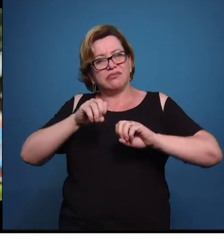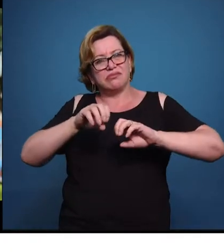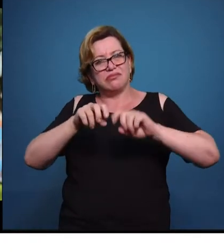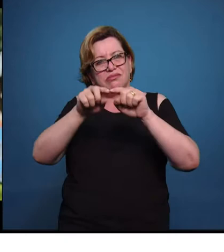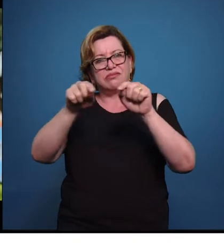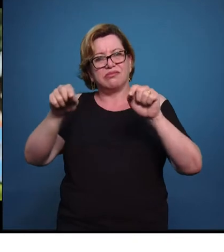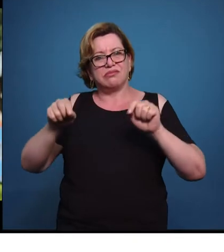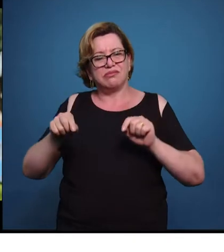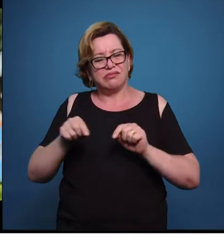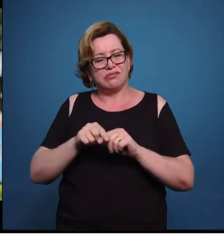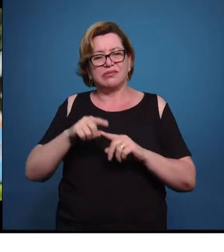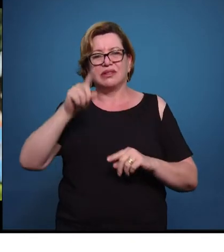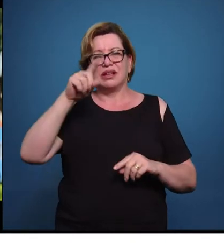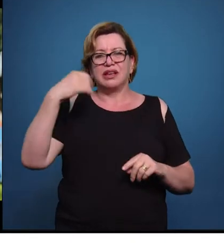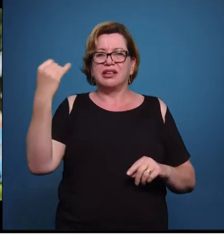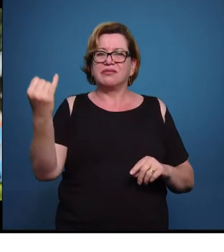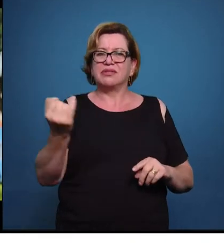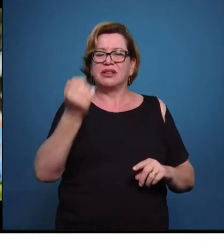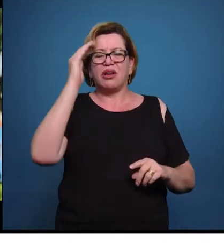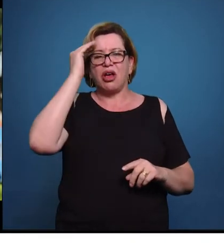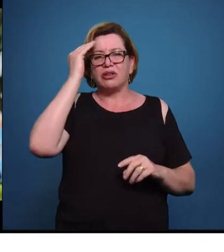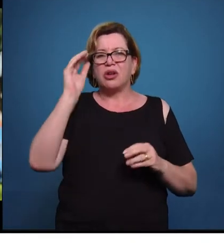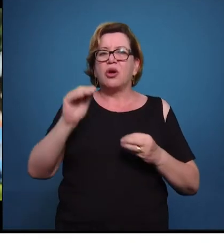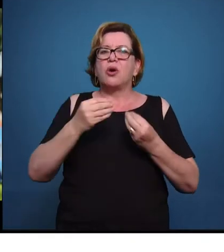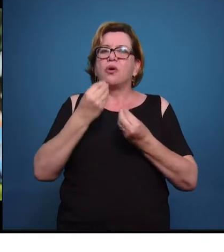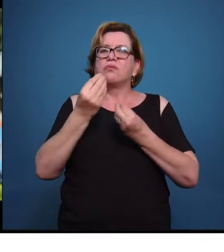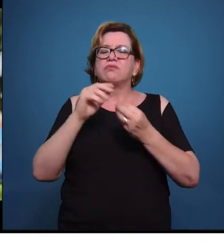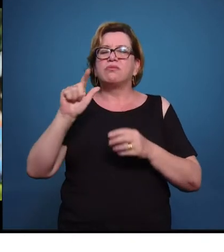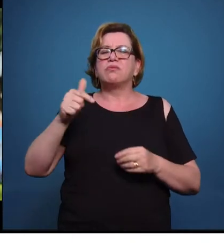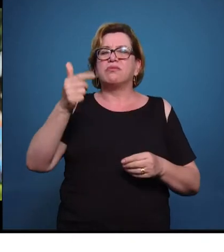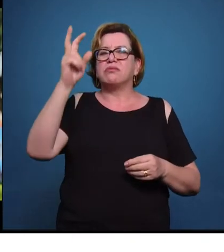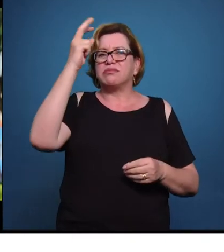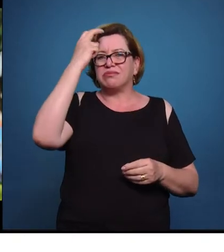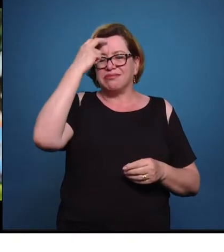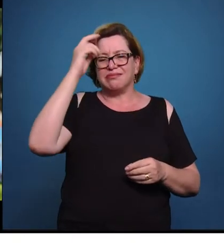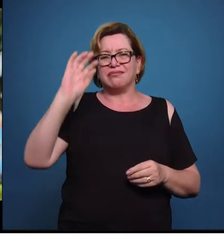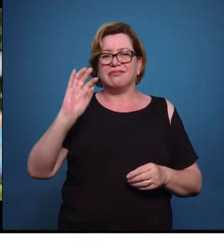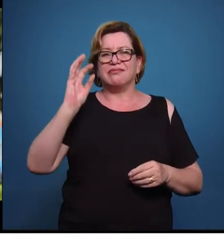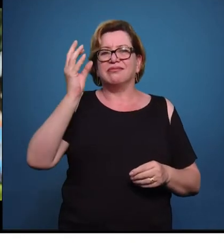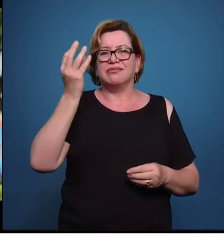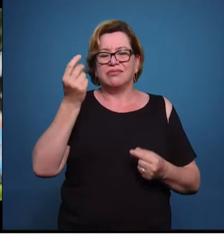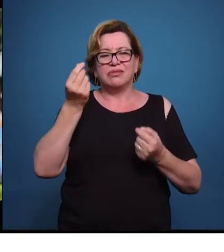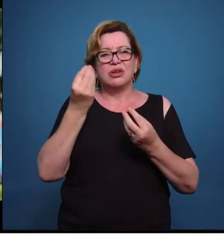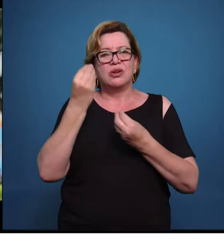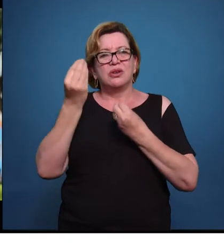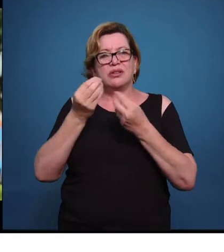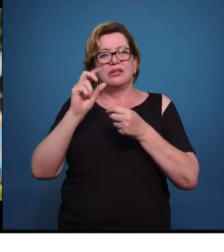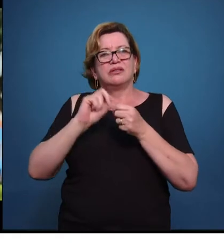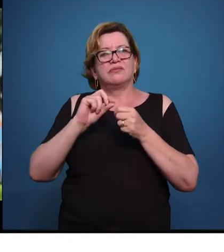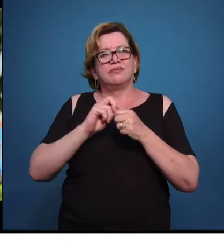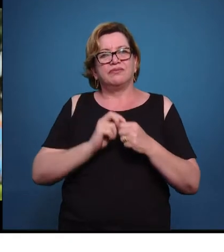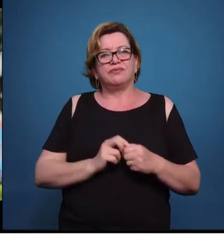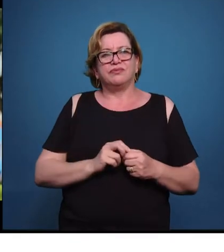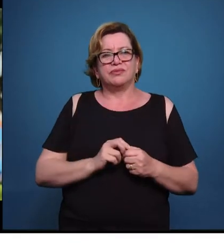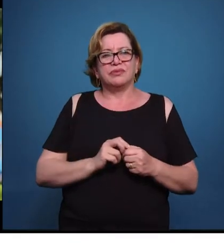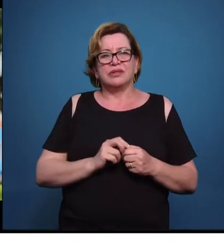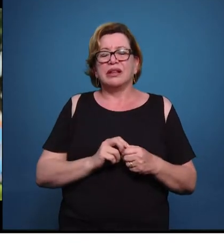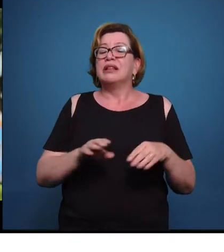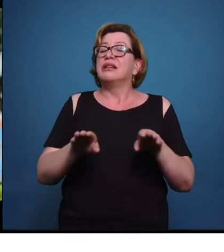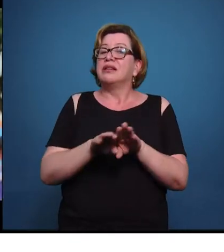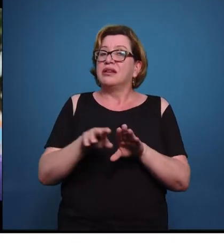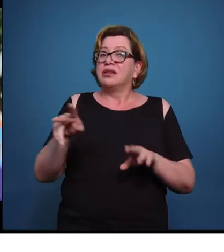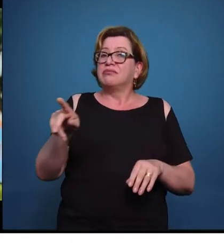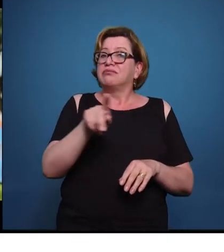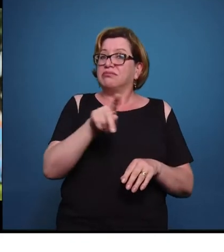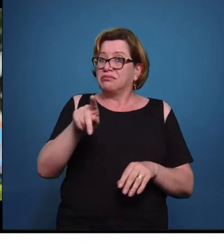importante compreendermos como os outros pensam, como as outras culturas se manifestam e como eles agem no dia a dia. Ao professor,